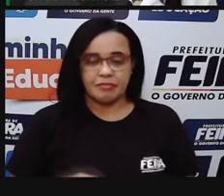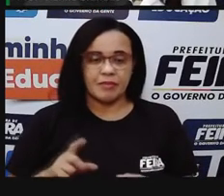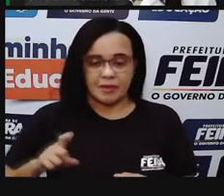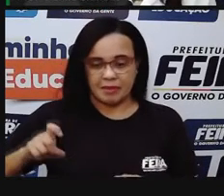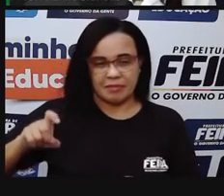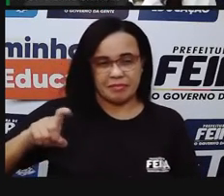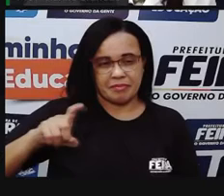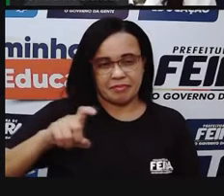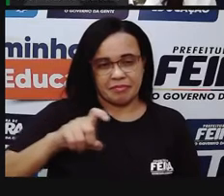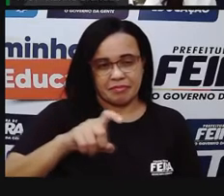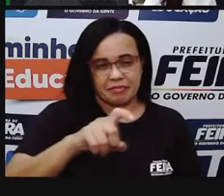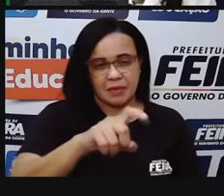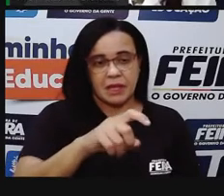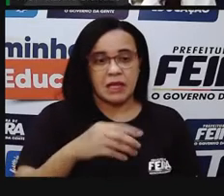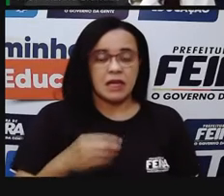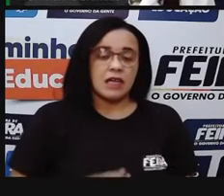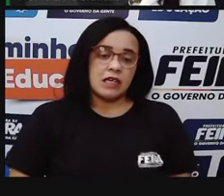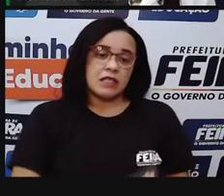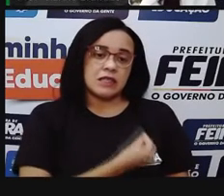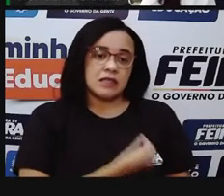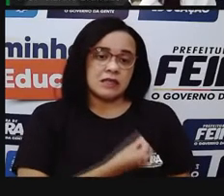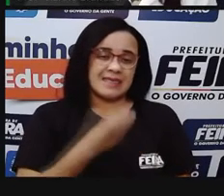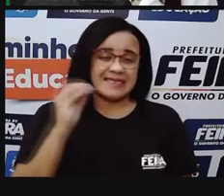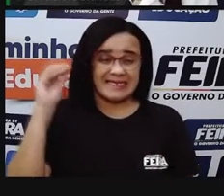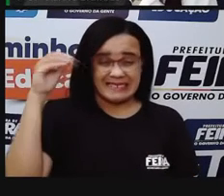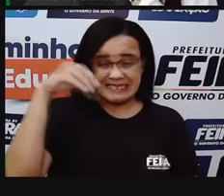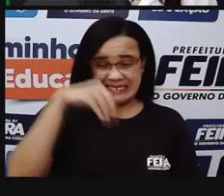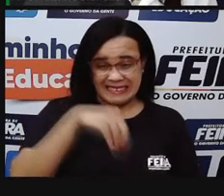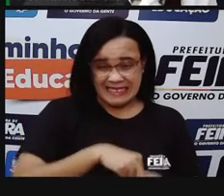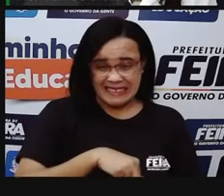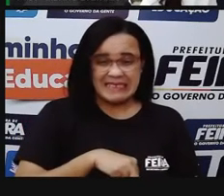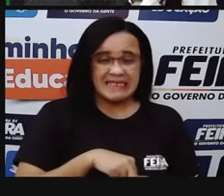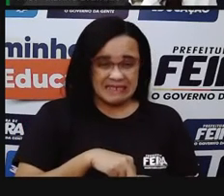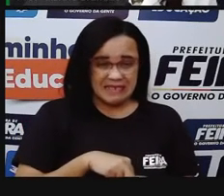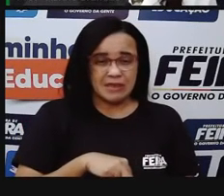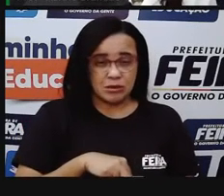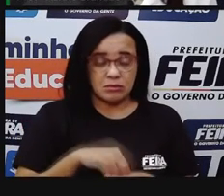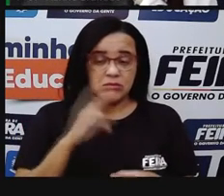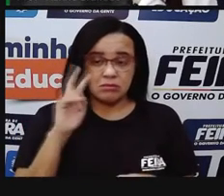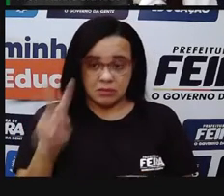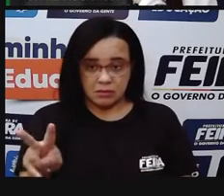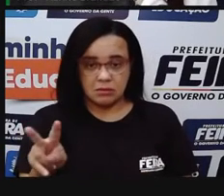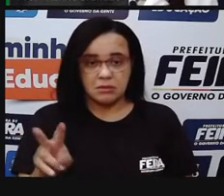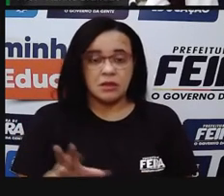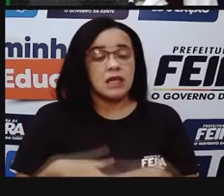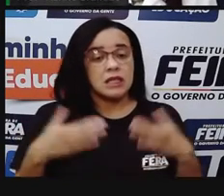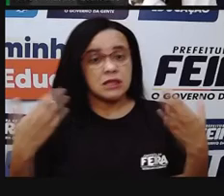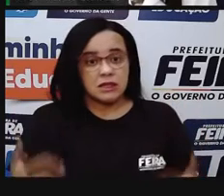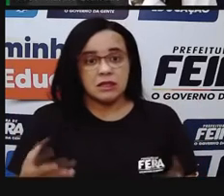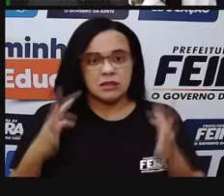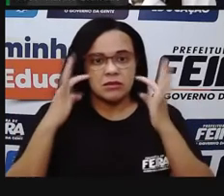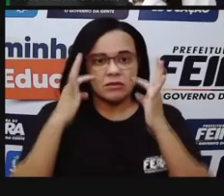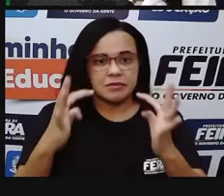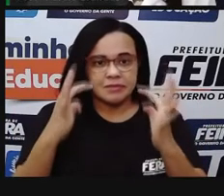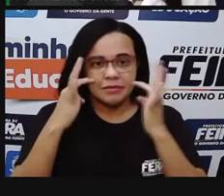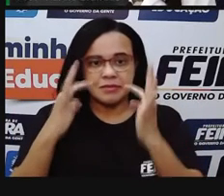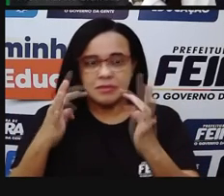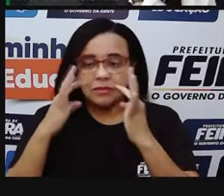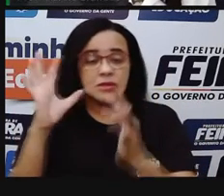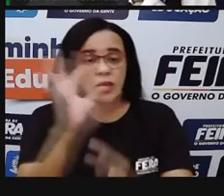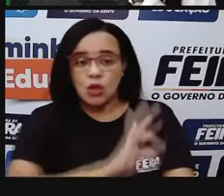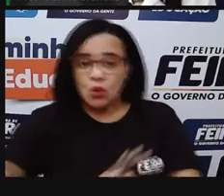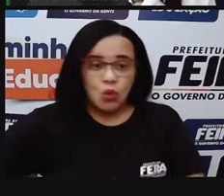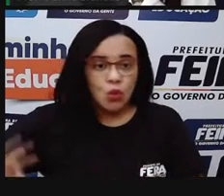protozoário vivendo dentro de um ser vivo, né? Então, o que que a gente observa? Todos esses seres vivos que estão